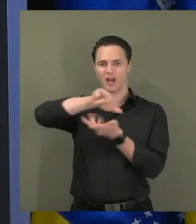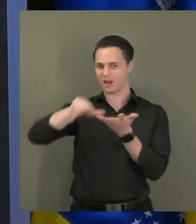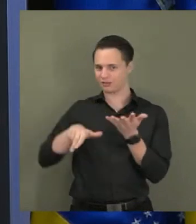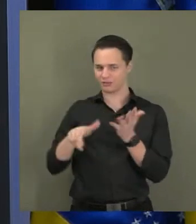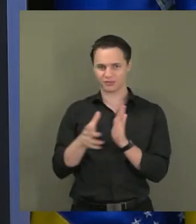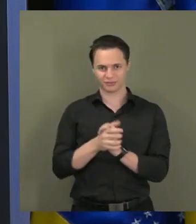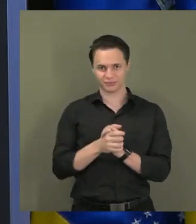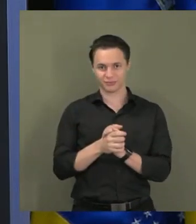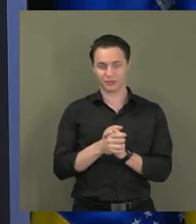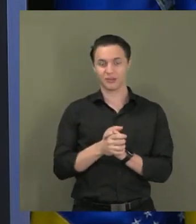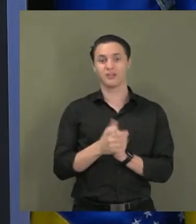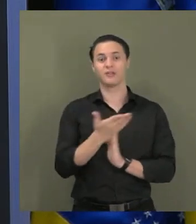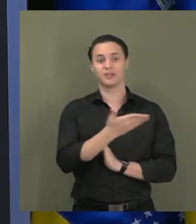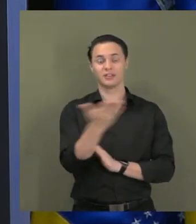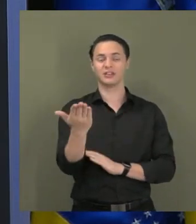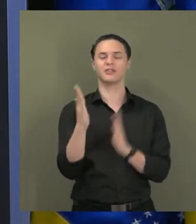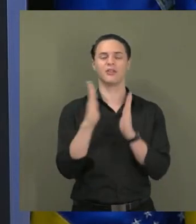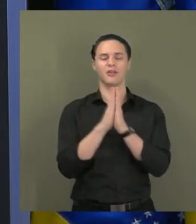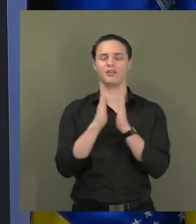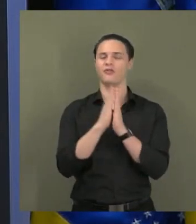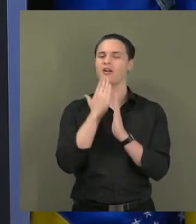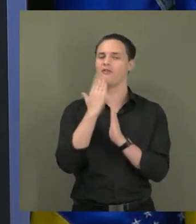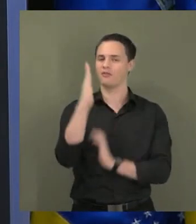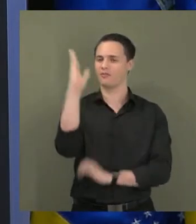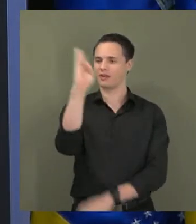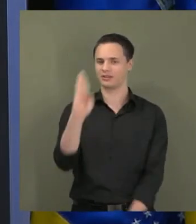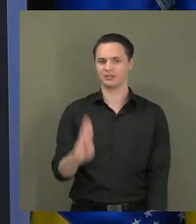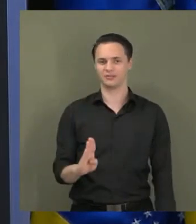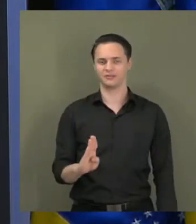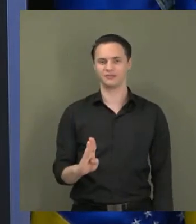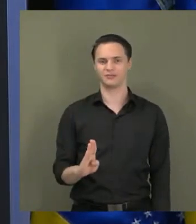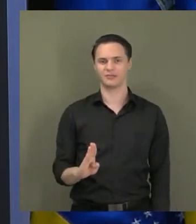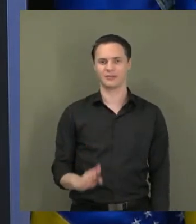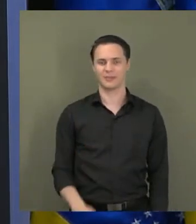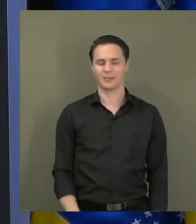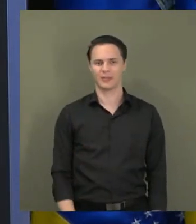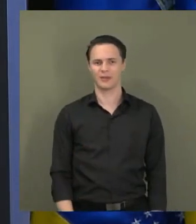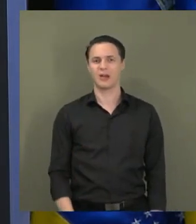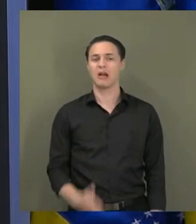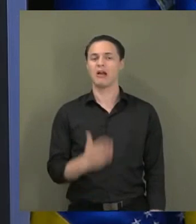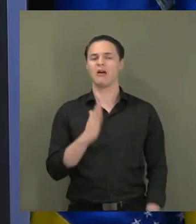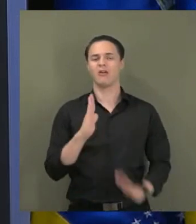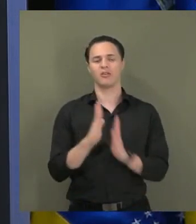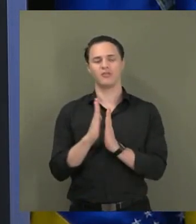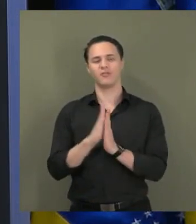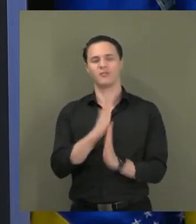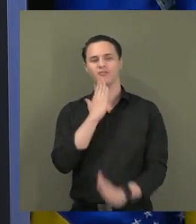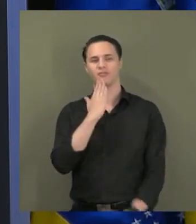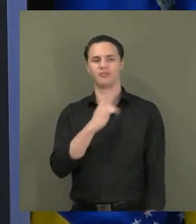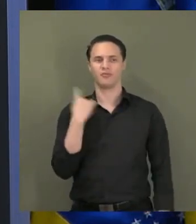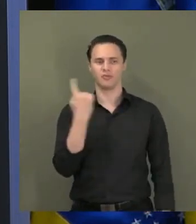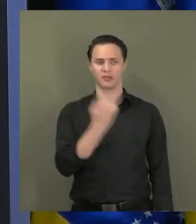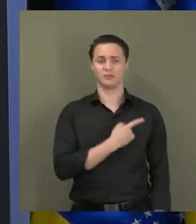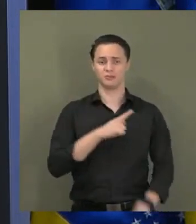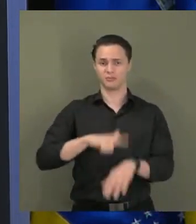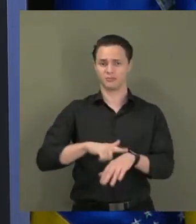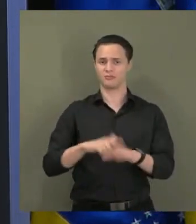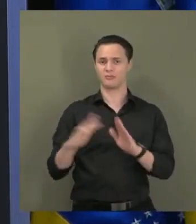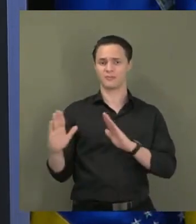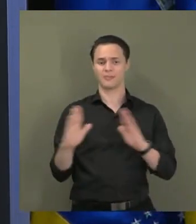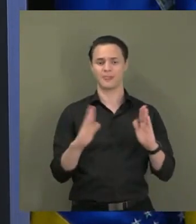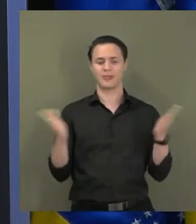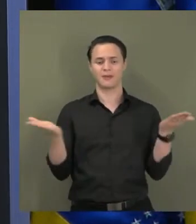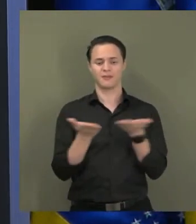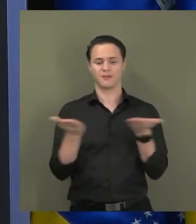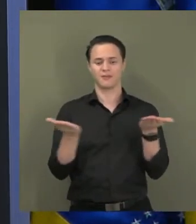Ore pelo Brasil. Ore por nós. O momento é gravíssimo, não é